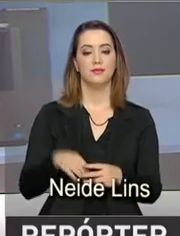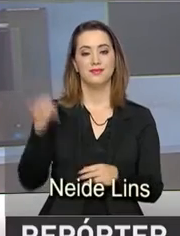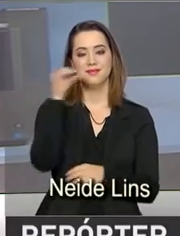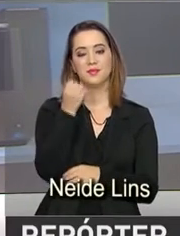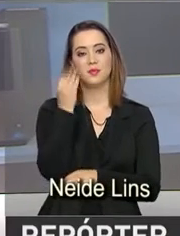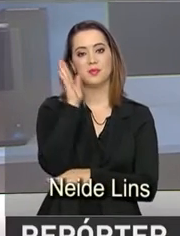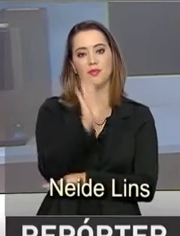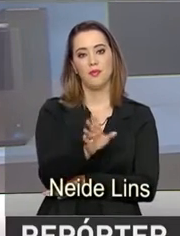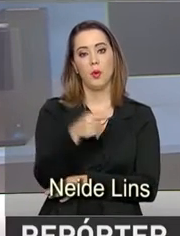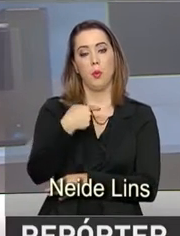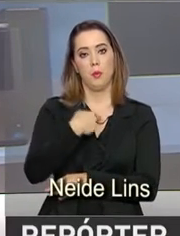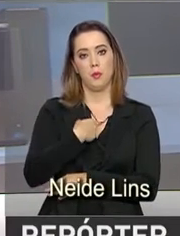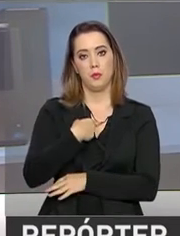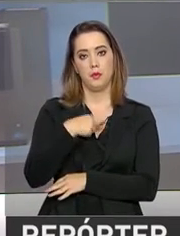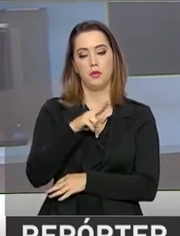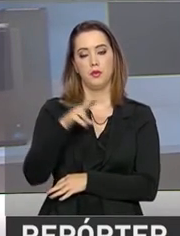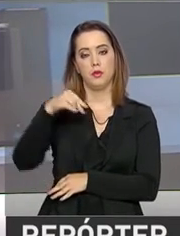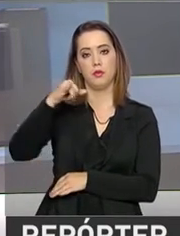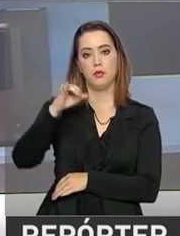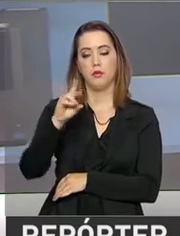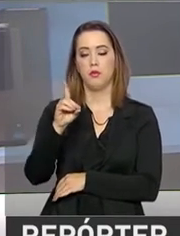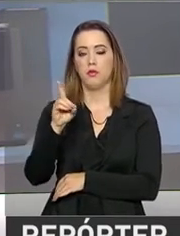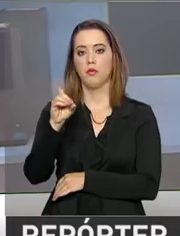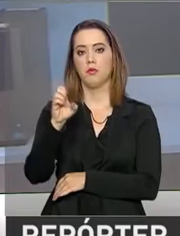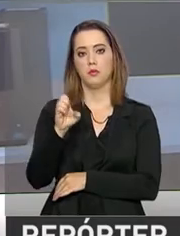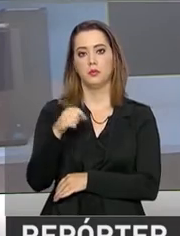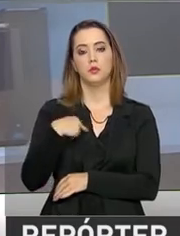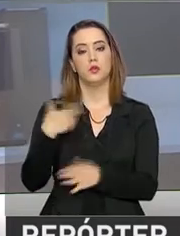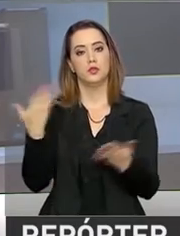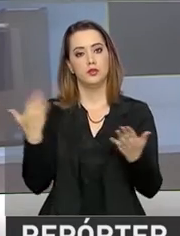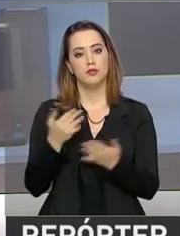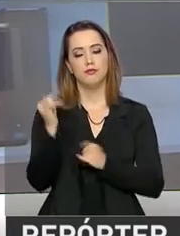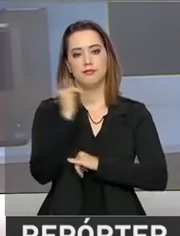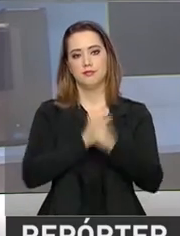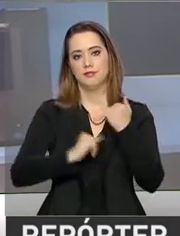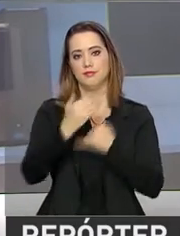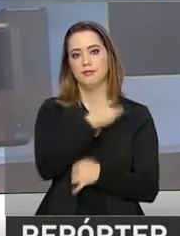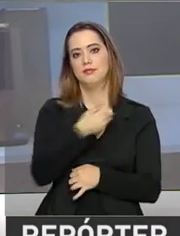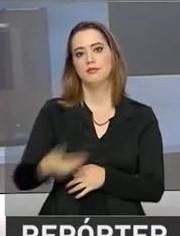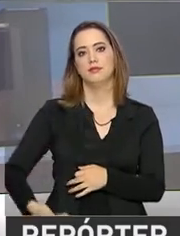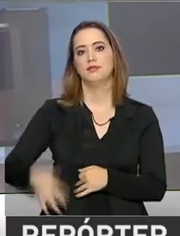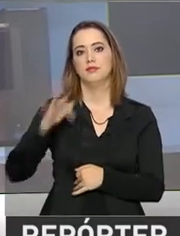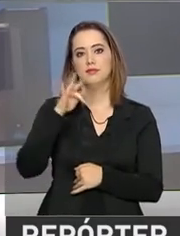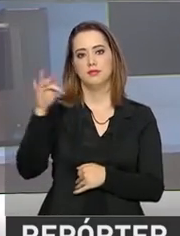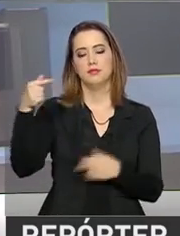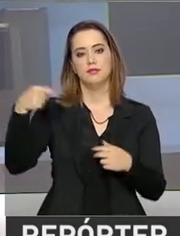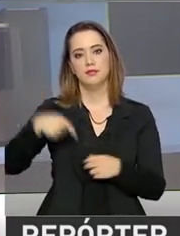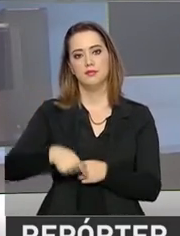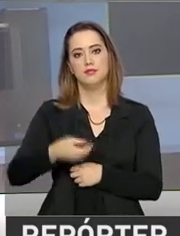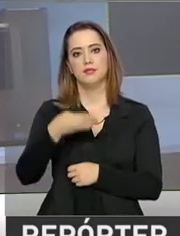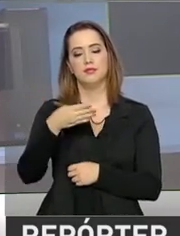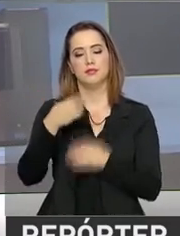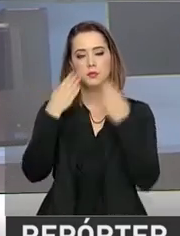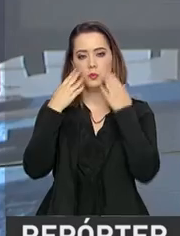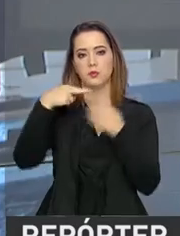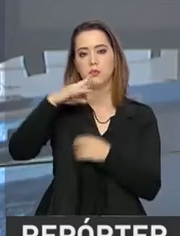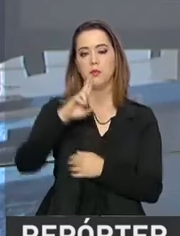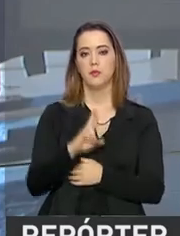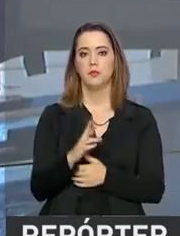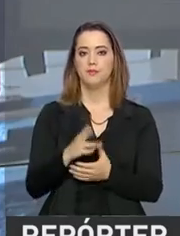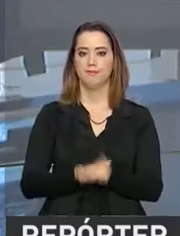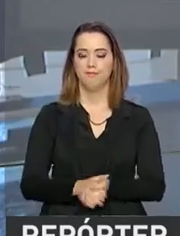o Olá boa tarde o senhor José Luiz Filho e trago para você a partir de agora as notícias do governo federal aqui no Repórter NBR